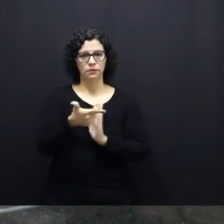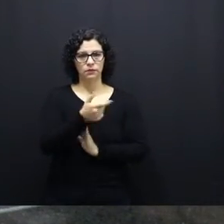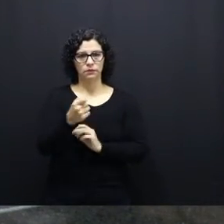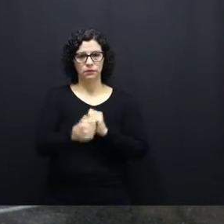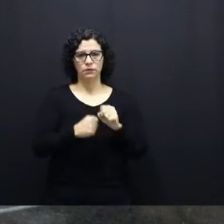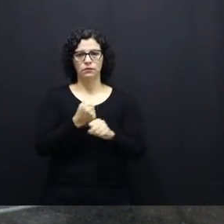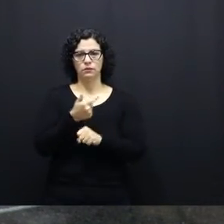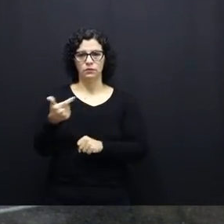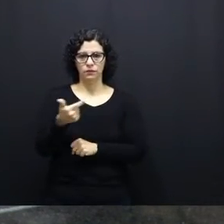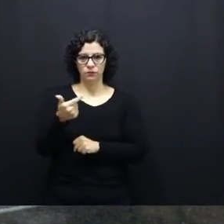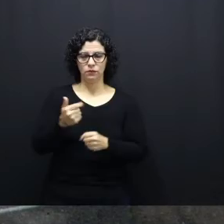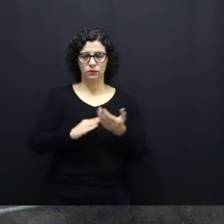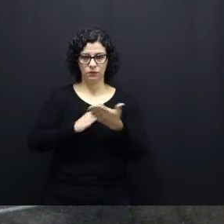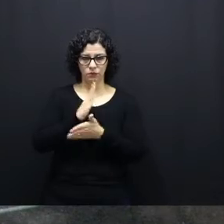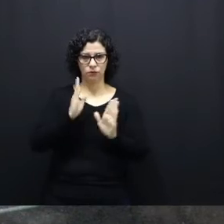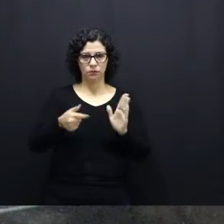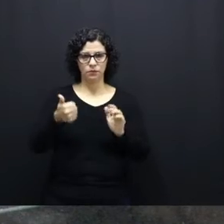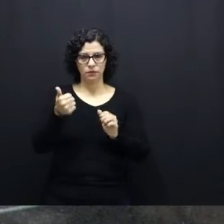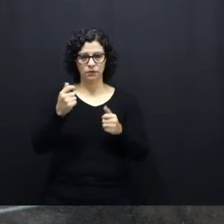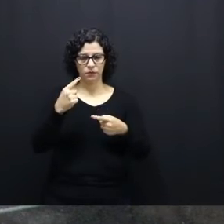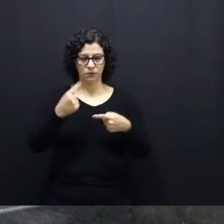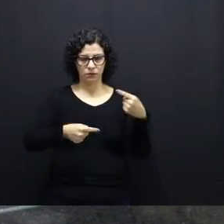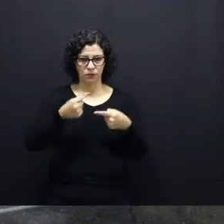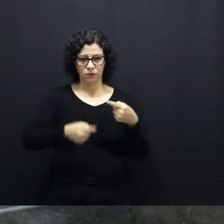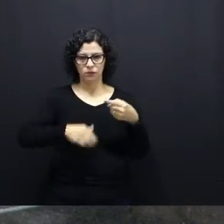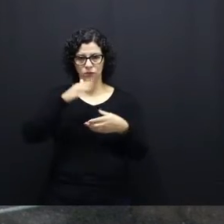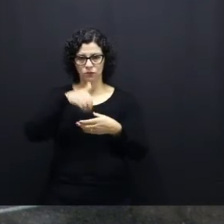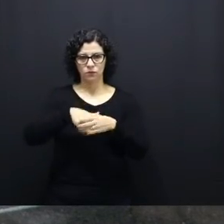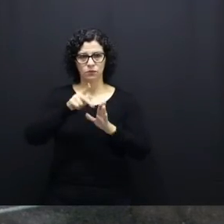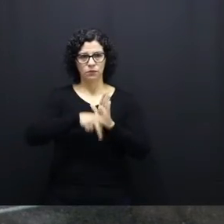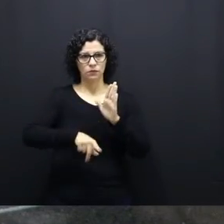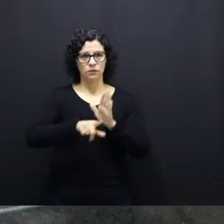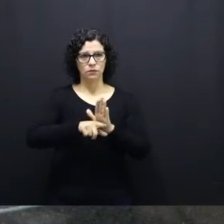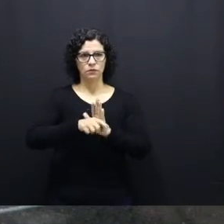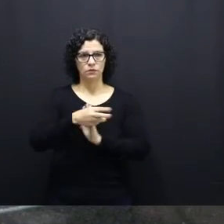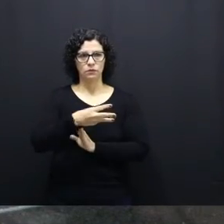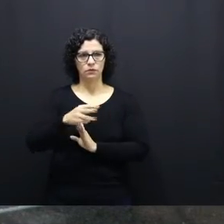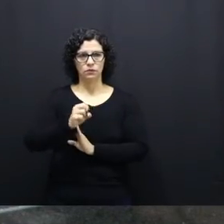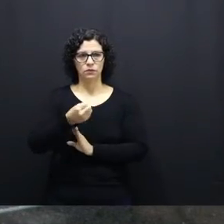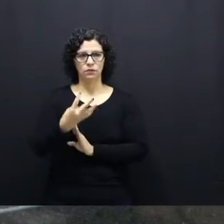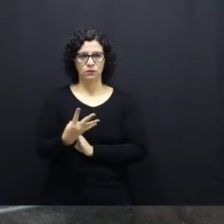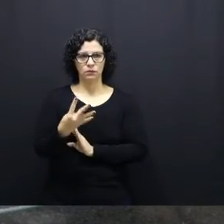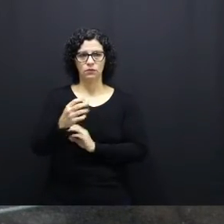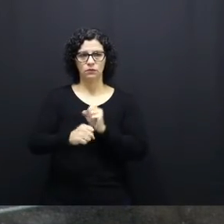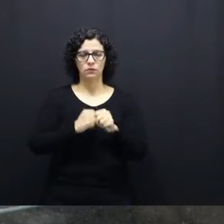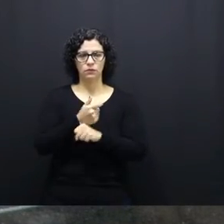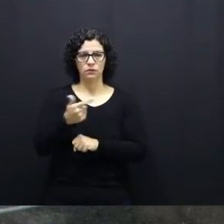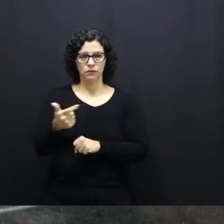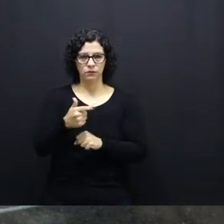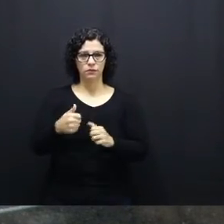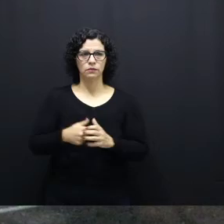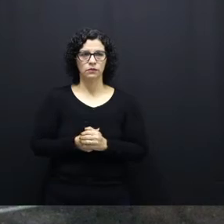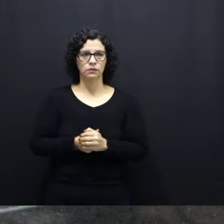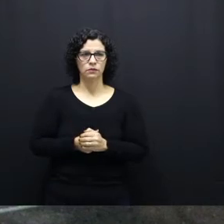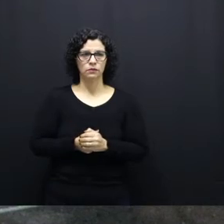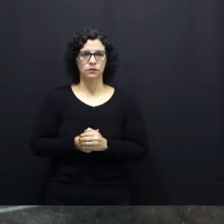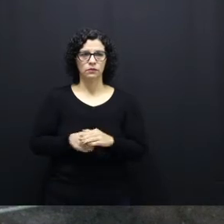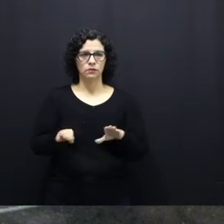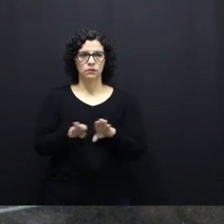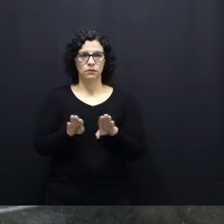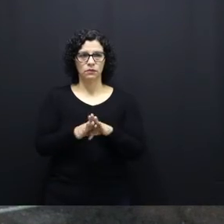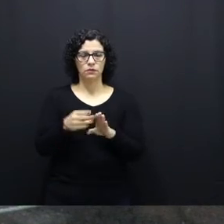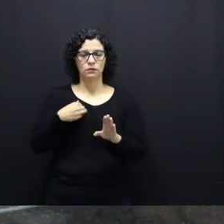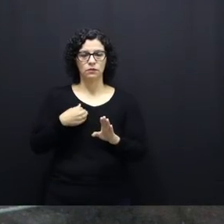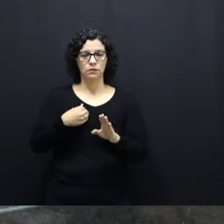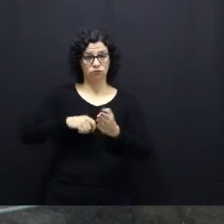22022 foi aprovado em primeiro turno de discussão e votação o projeto de lei de 384 2022 e foi